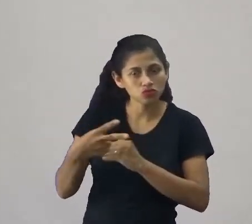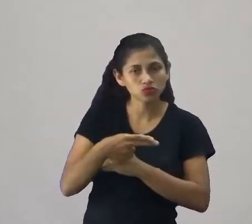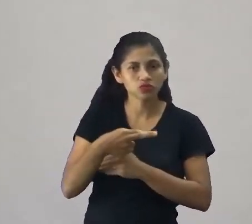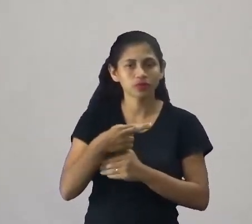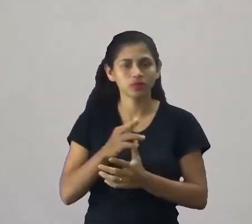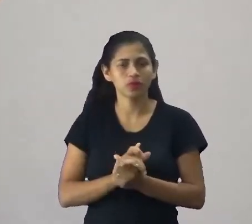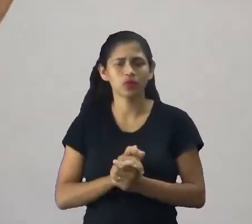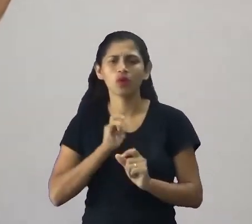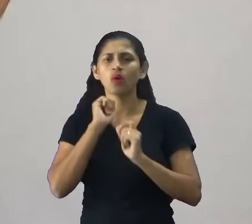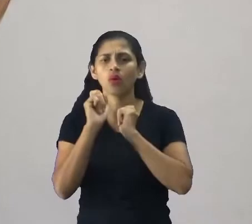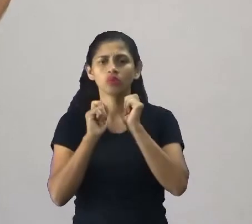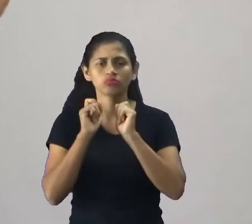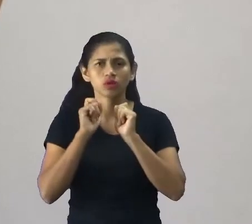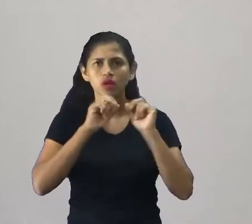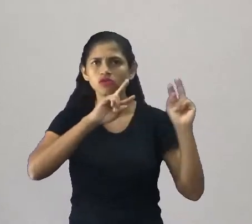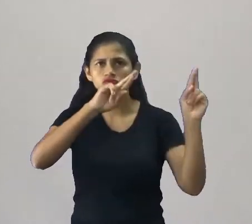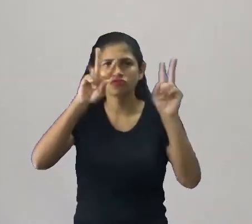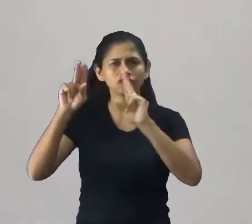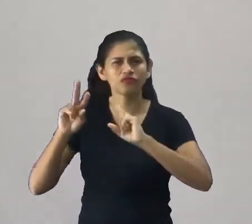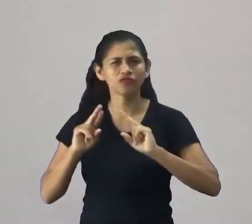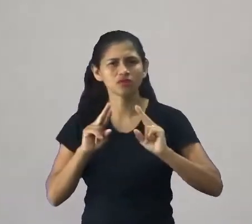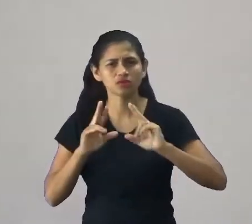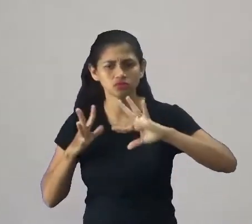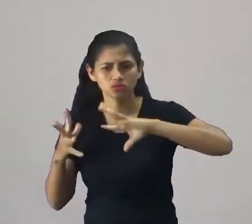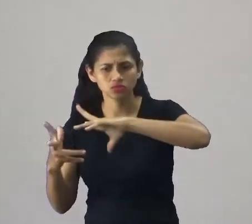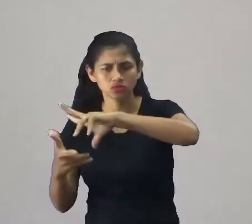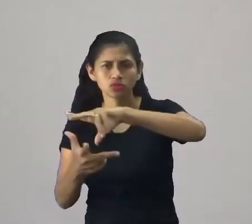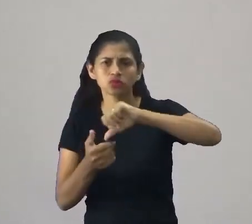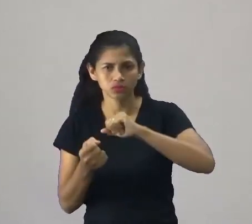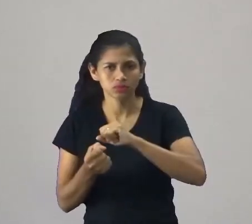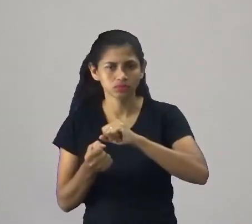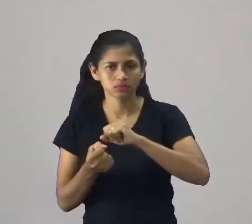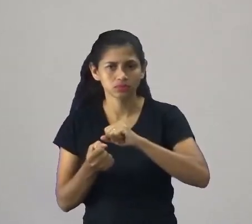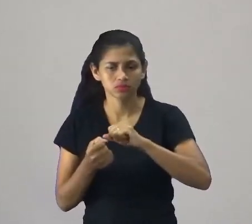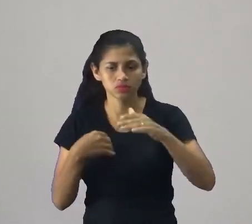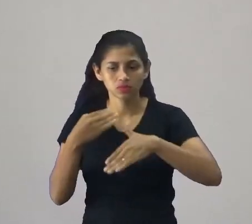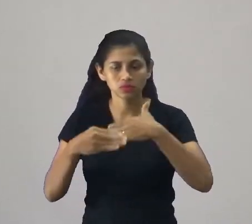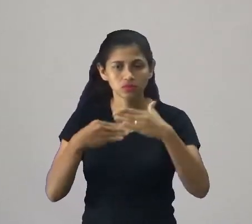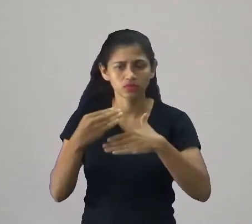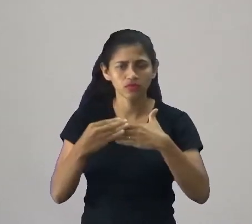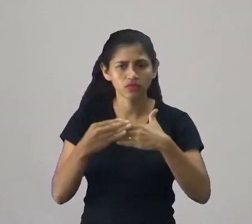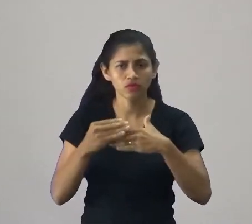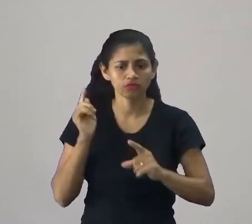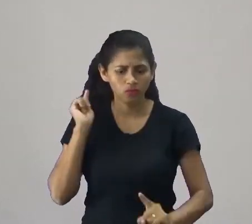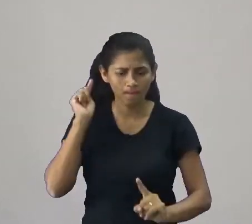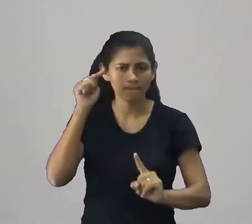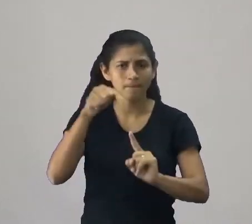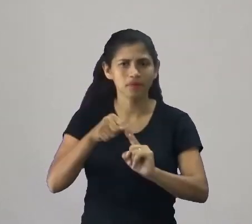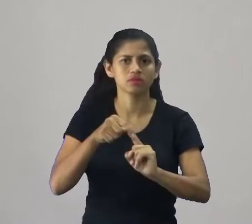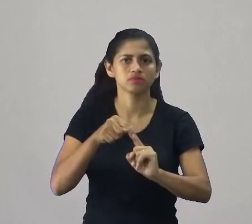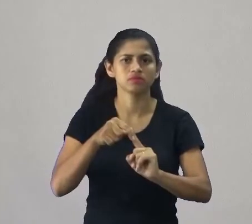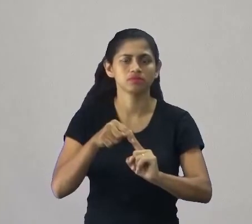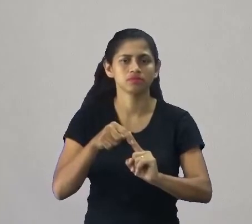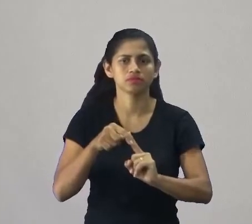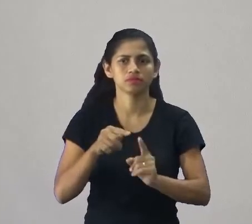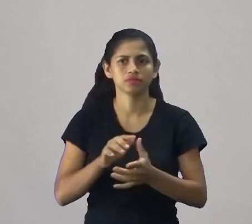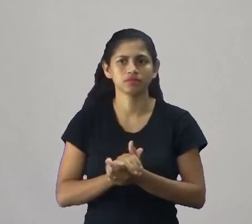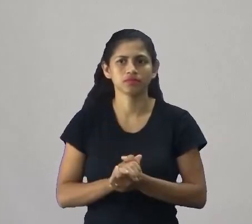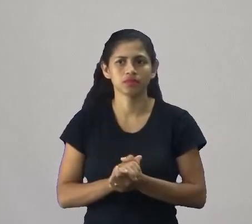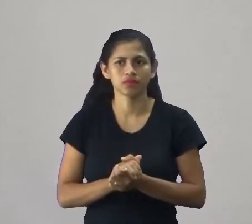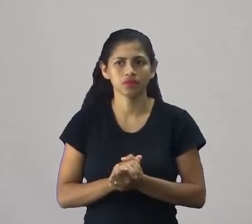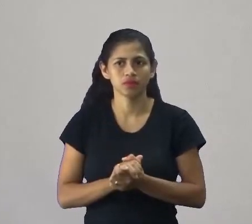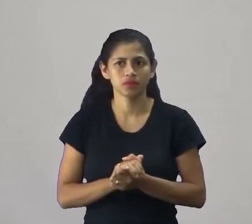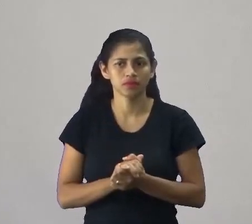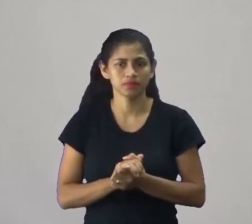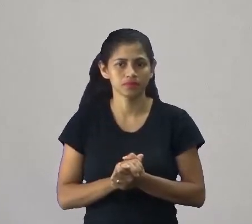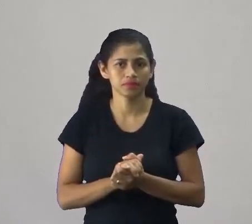diversas localidades do mundo desenvolvem o mesmo aspecto. Quem assistiu recentemente Round Six,